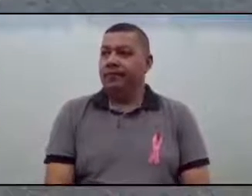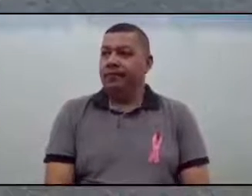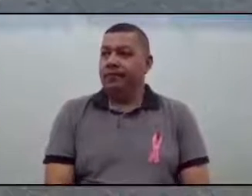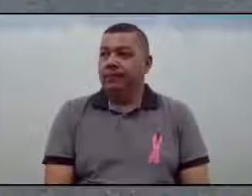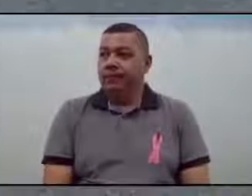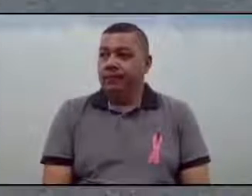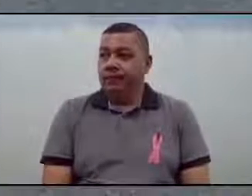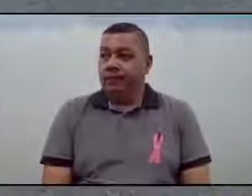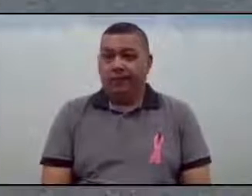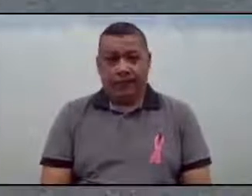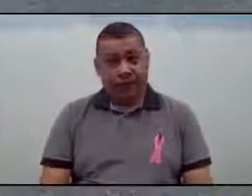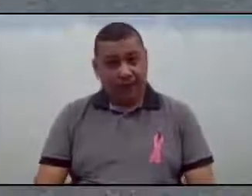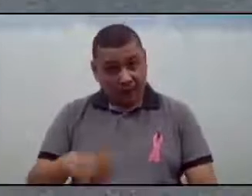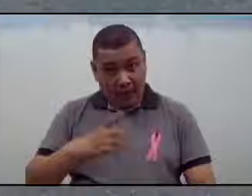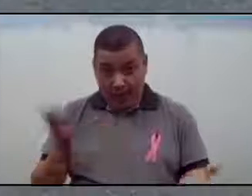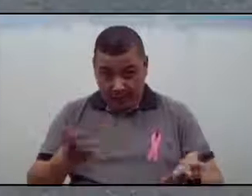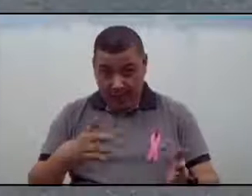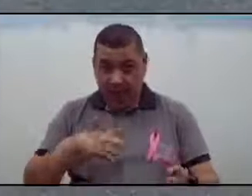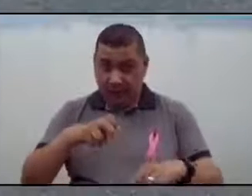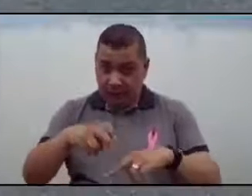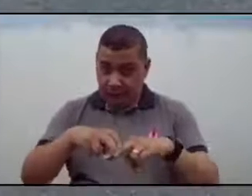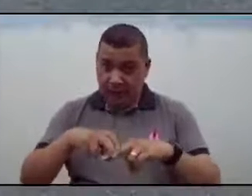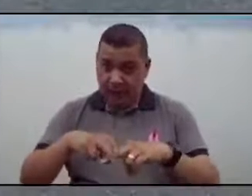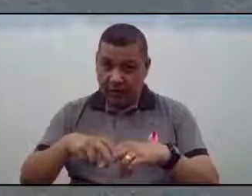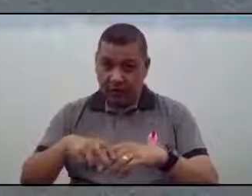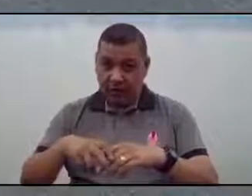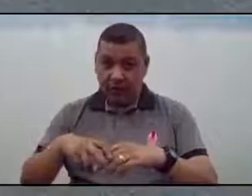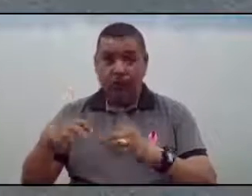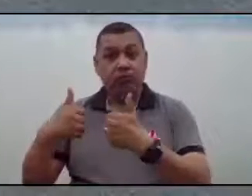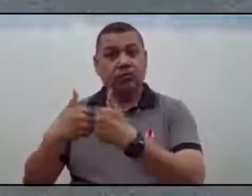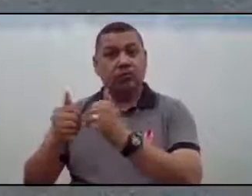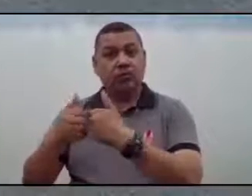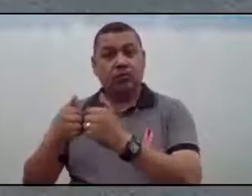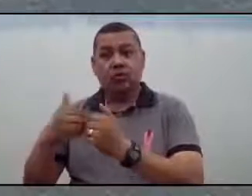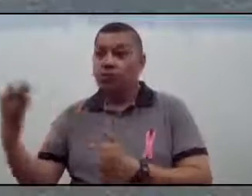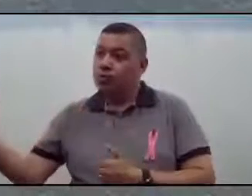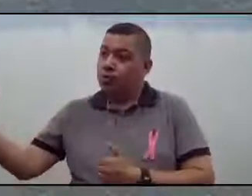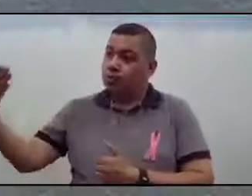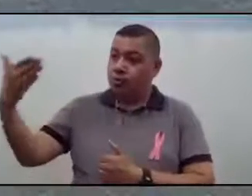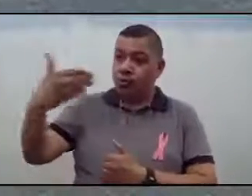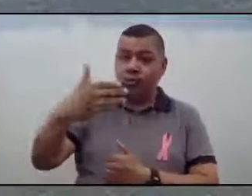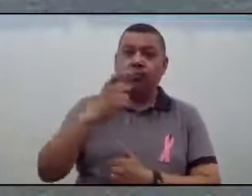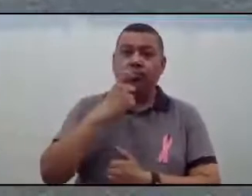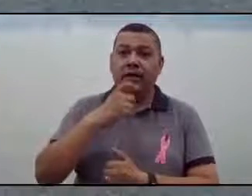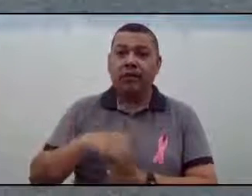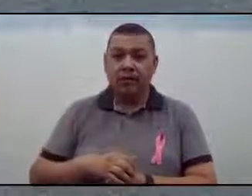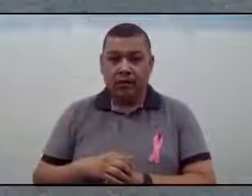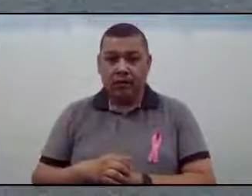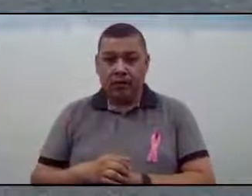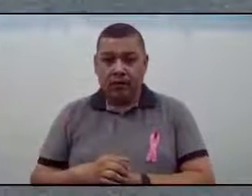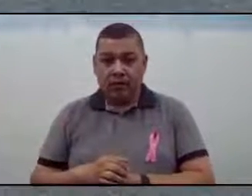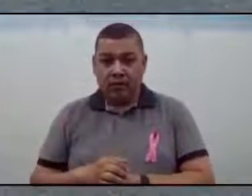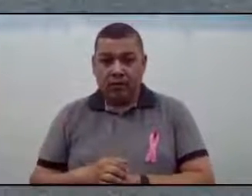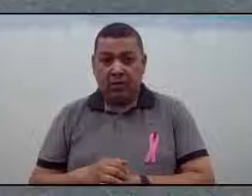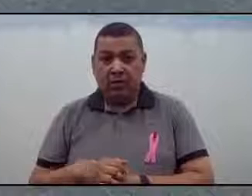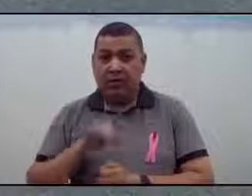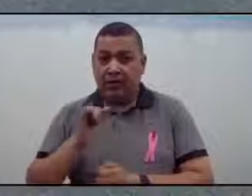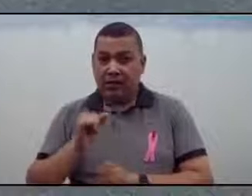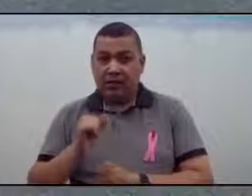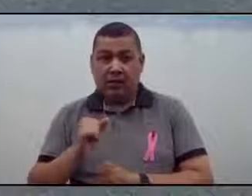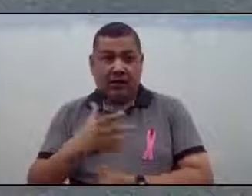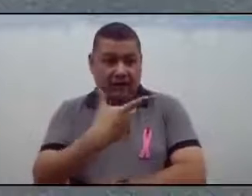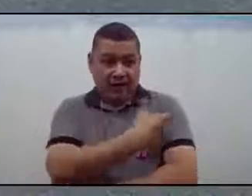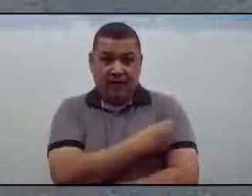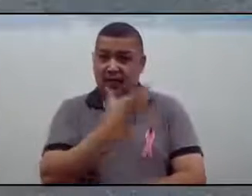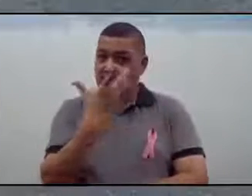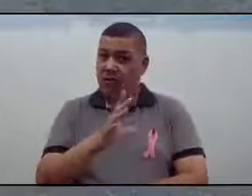E com esse busão passando na porta da casa de cada um, só não vacina, vereador Corá, quem não quer, quem realmente tem medo